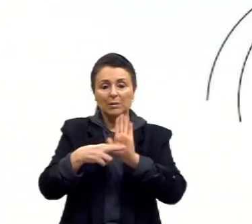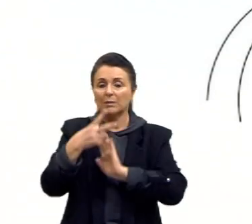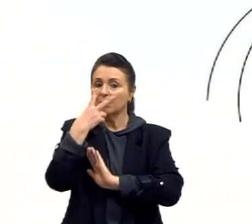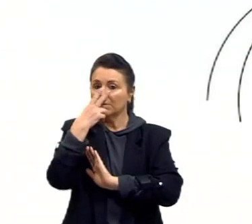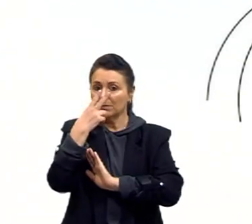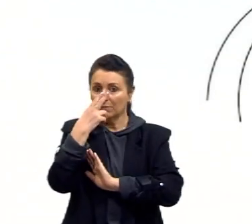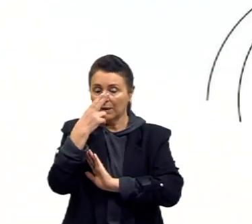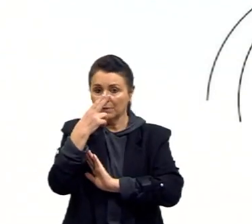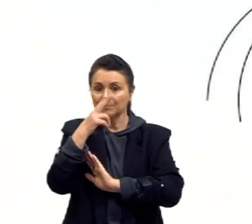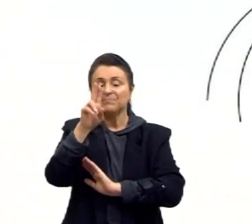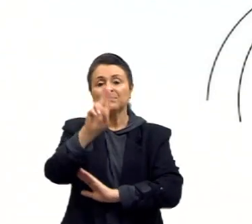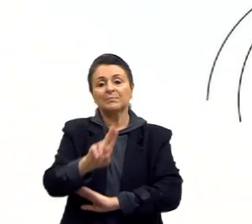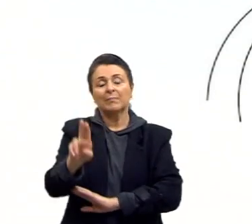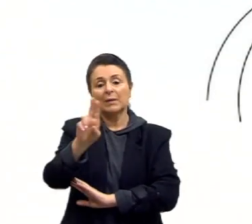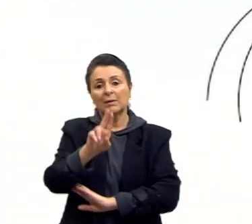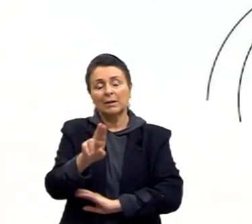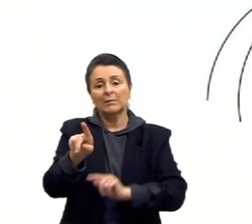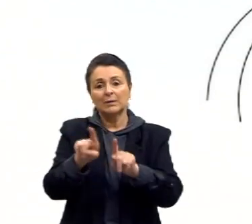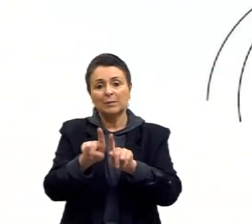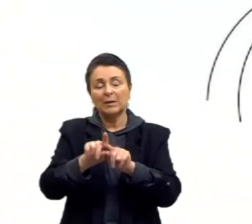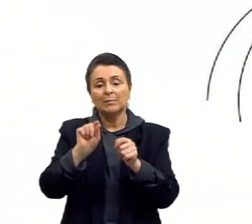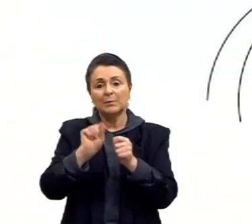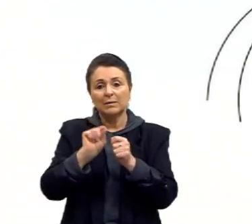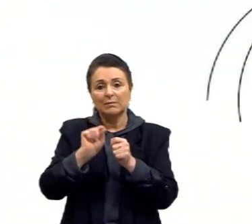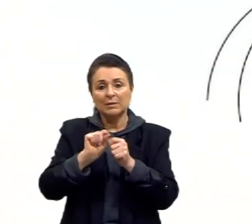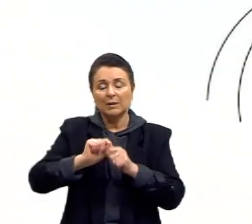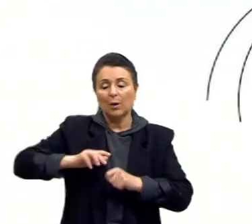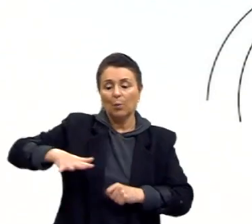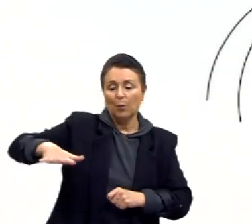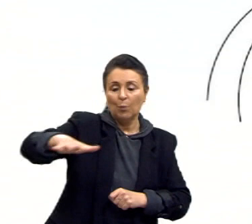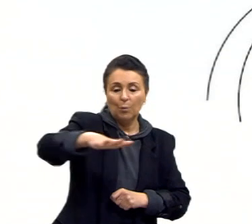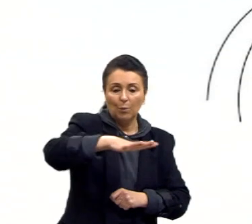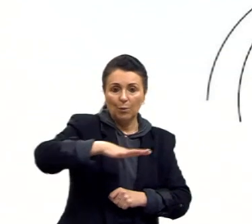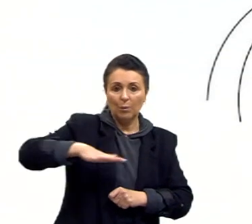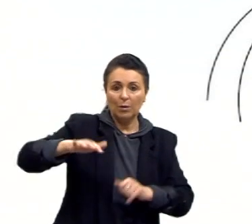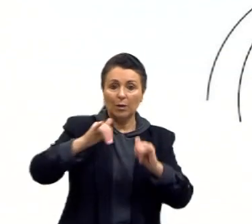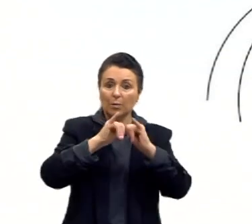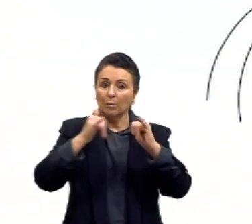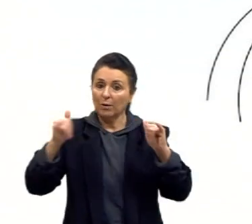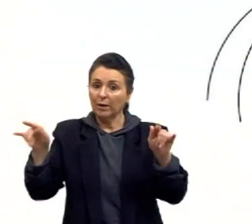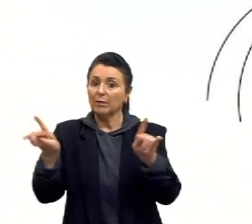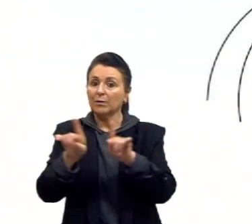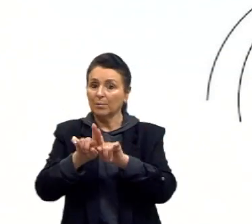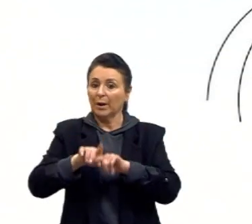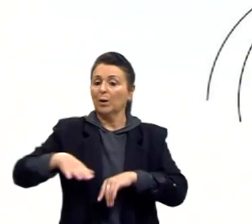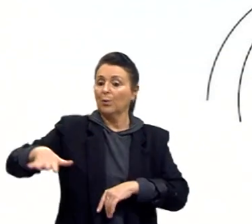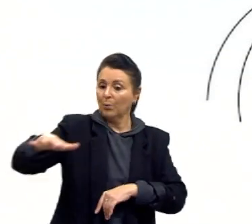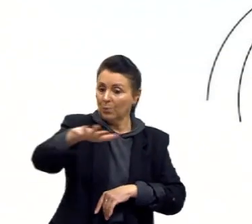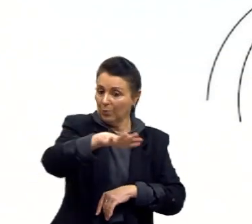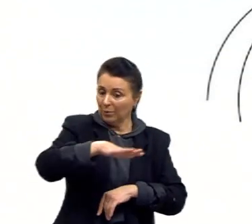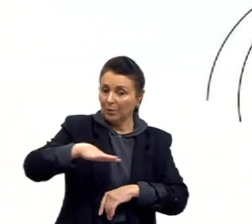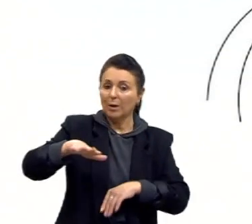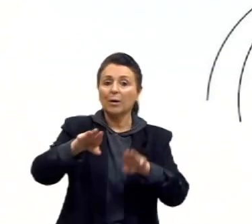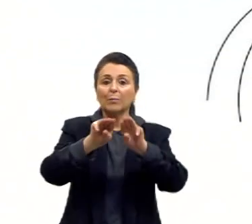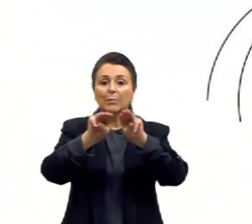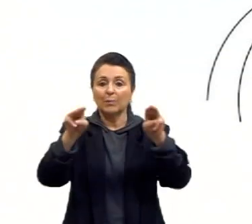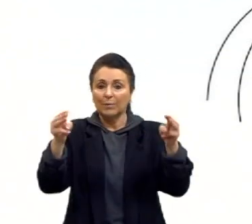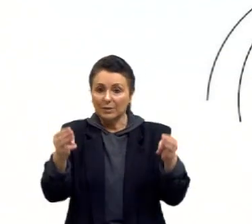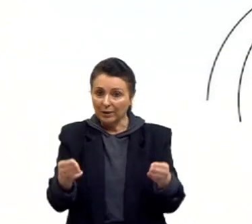que a gente usou para fazer um campo elétrico a gente usa também para o campo magnético